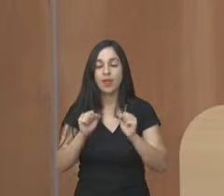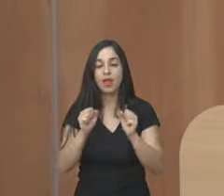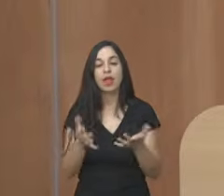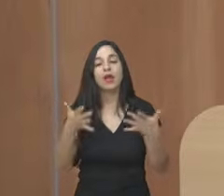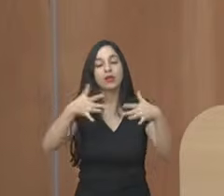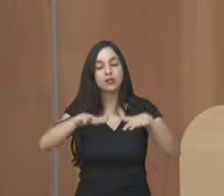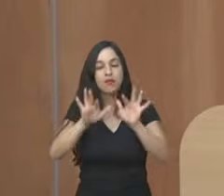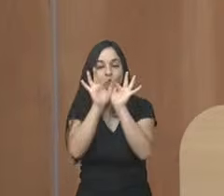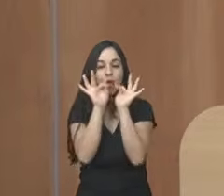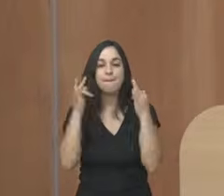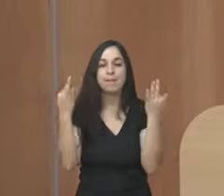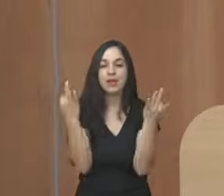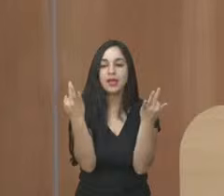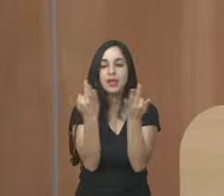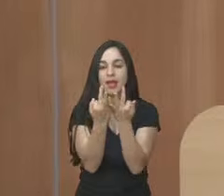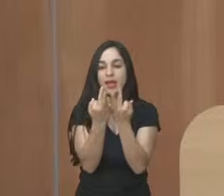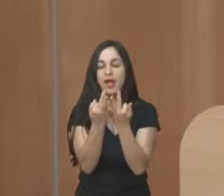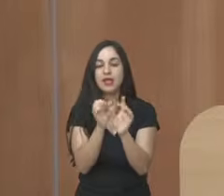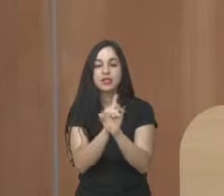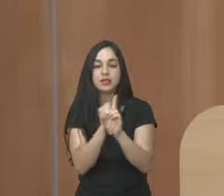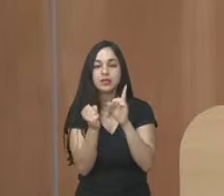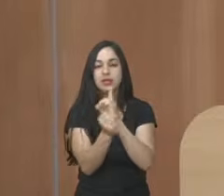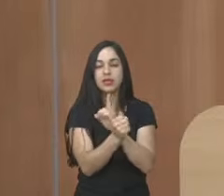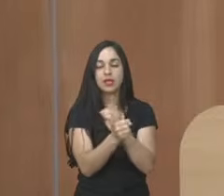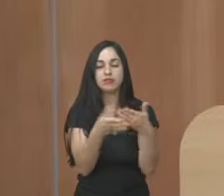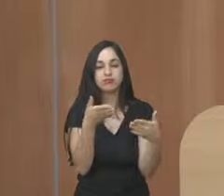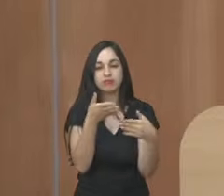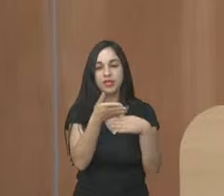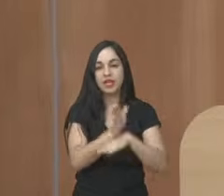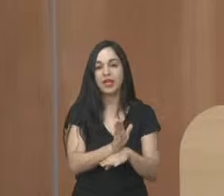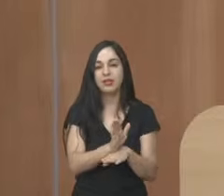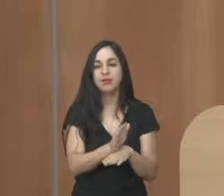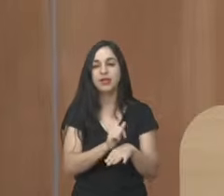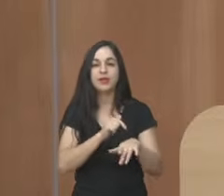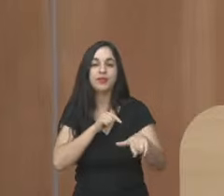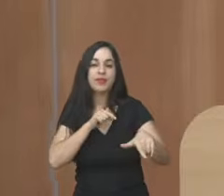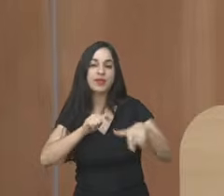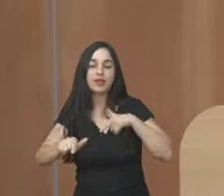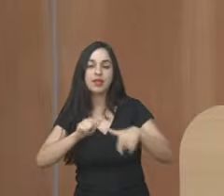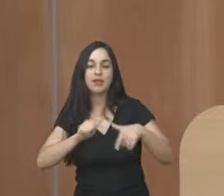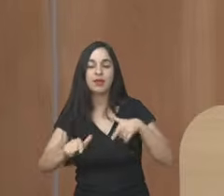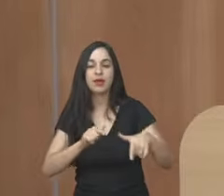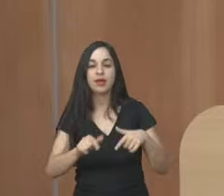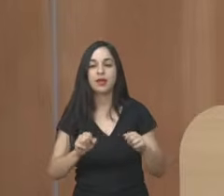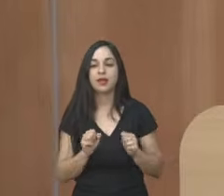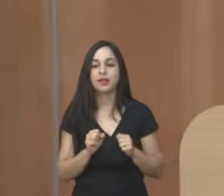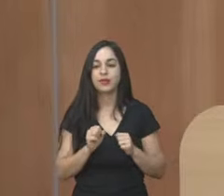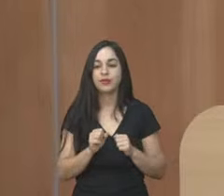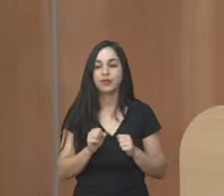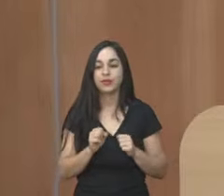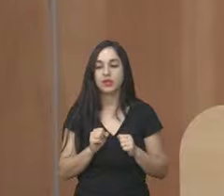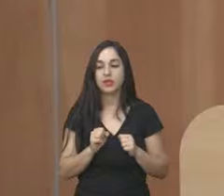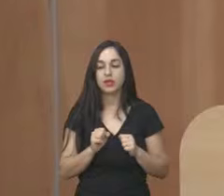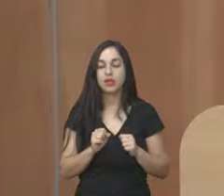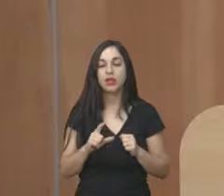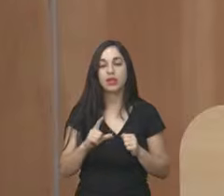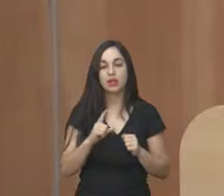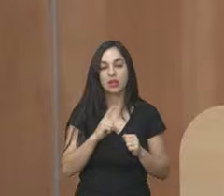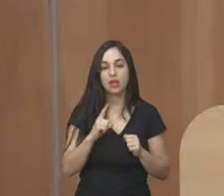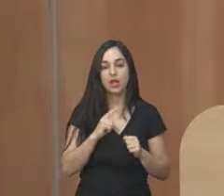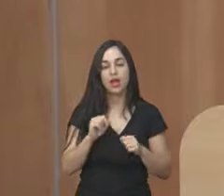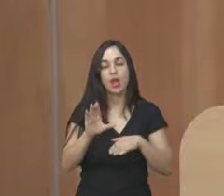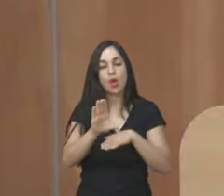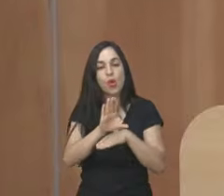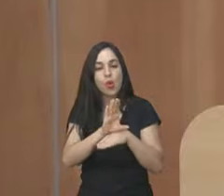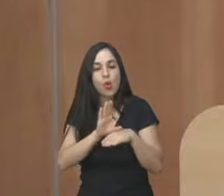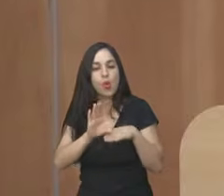familiares, reintegração na sociedade aos membros de trabalho, alinhando-se aos princípios constitucionais